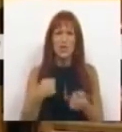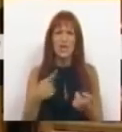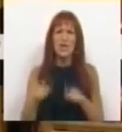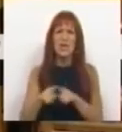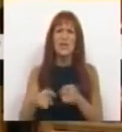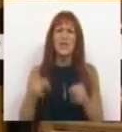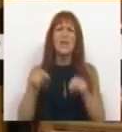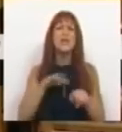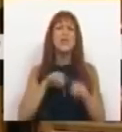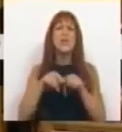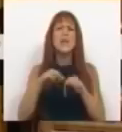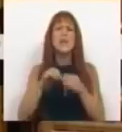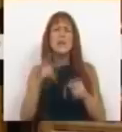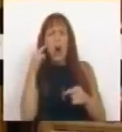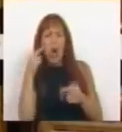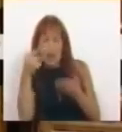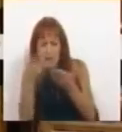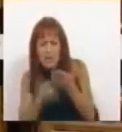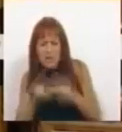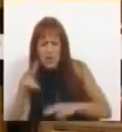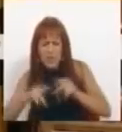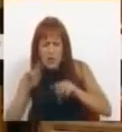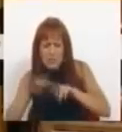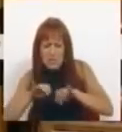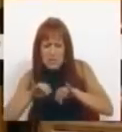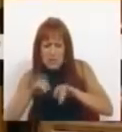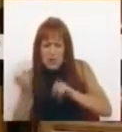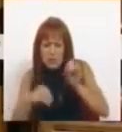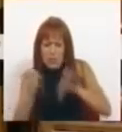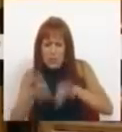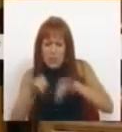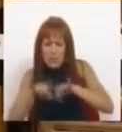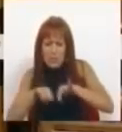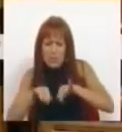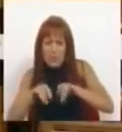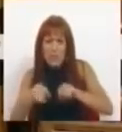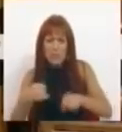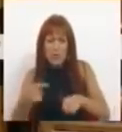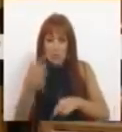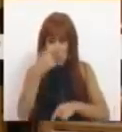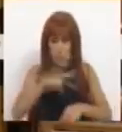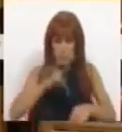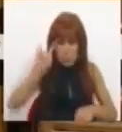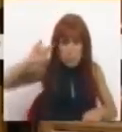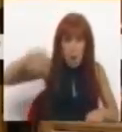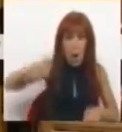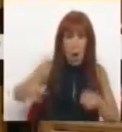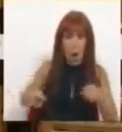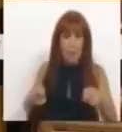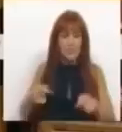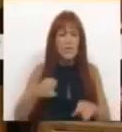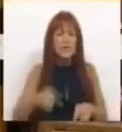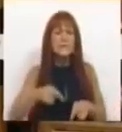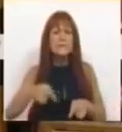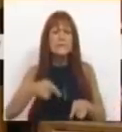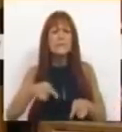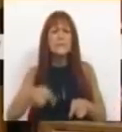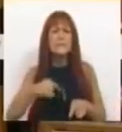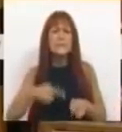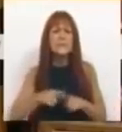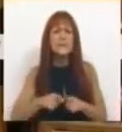aí, o senhor deputado ainda tem aquele simulador das finanças que os senhores colocaram para que os portugueses soubessem quanto é que